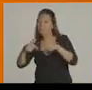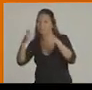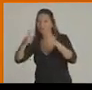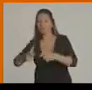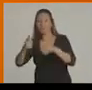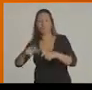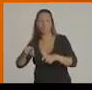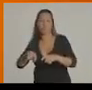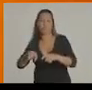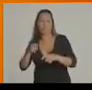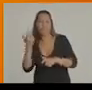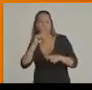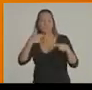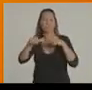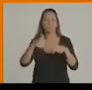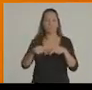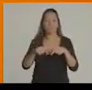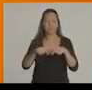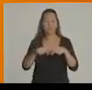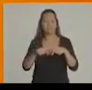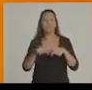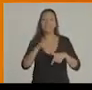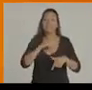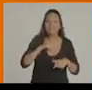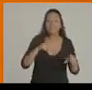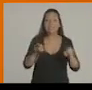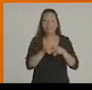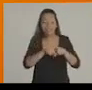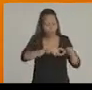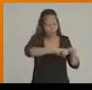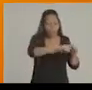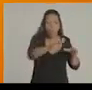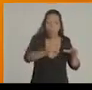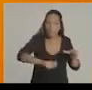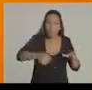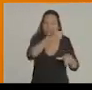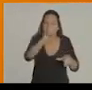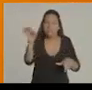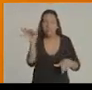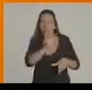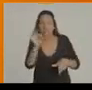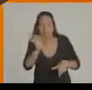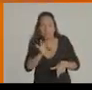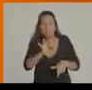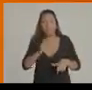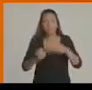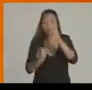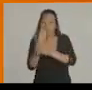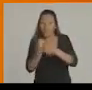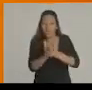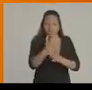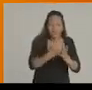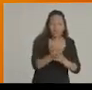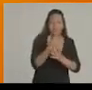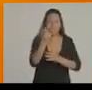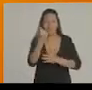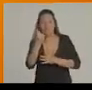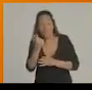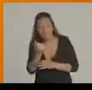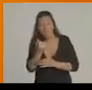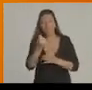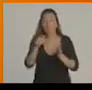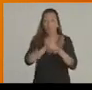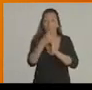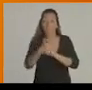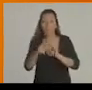do trabalhador. Garantir 100% de cobertura de coleta e tratamento de esgoto na Zona Oeste. Criar a tarifa social, com